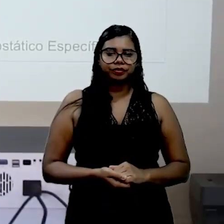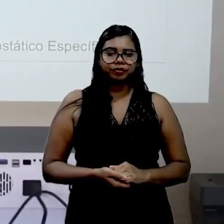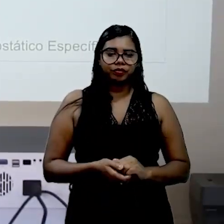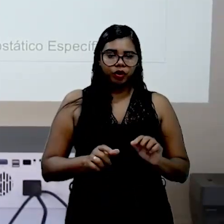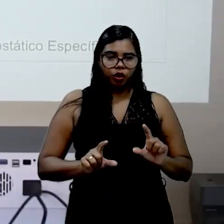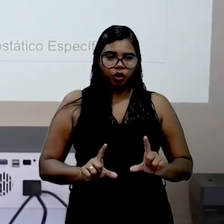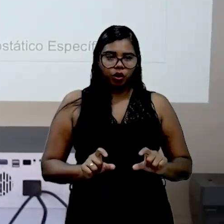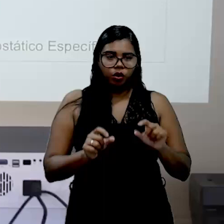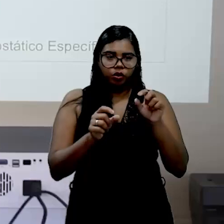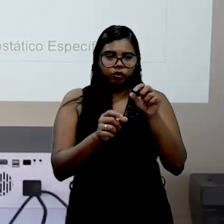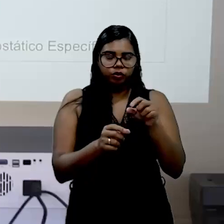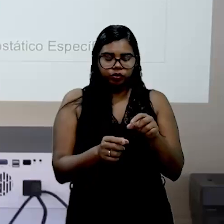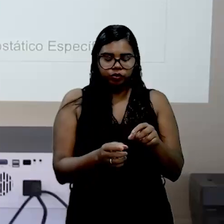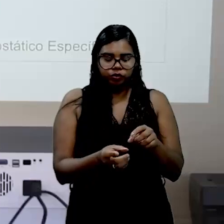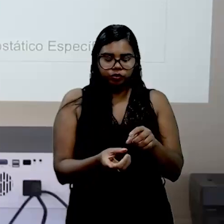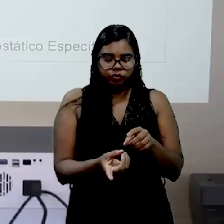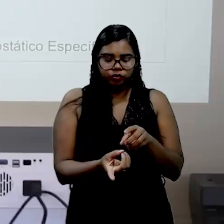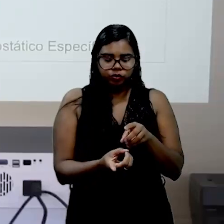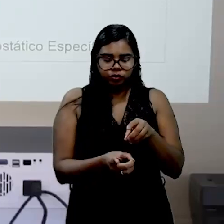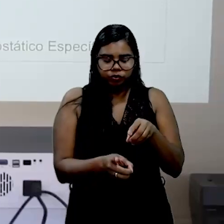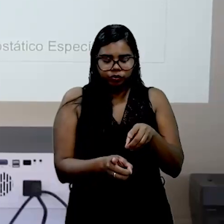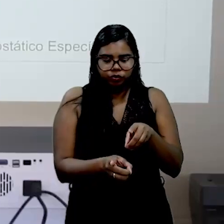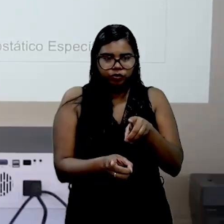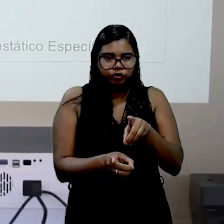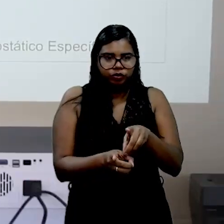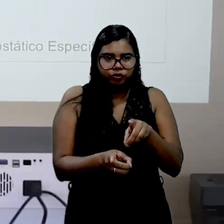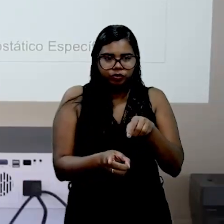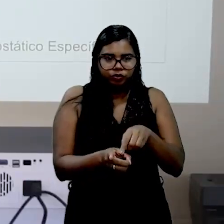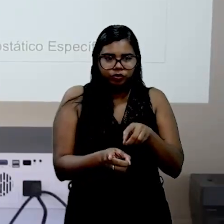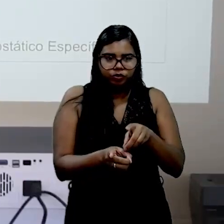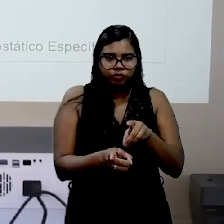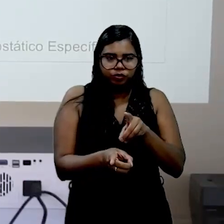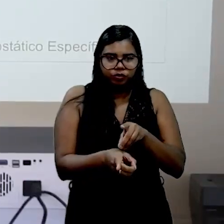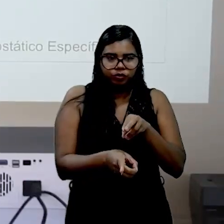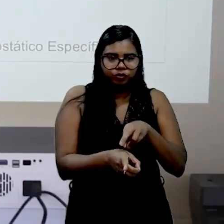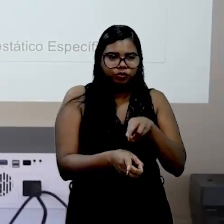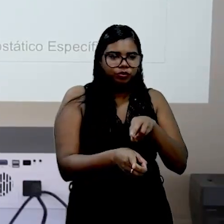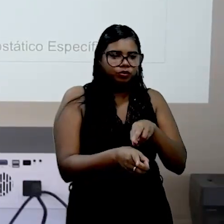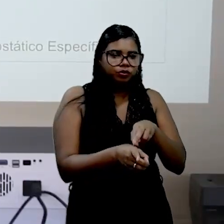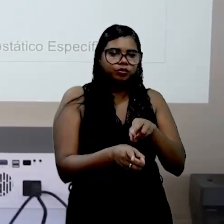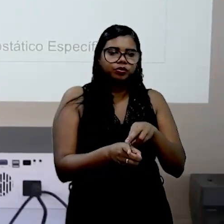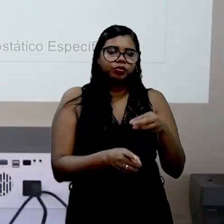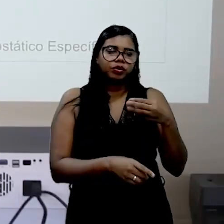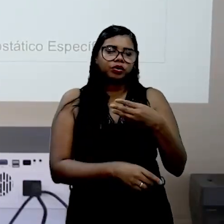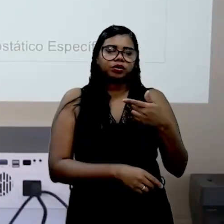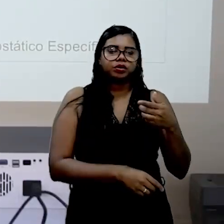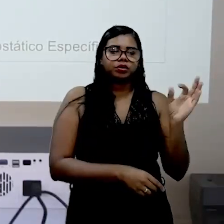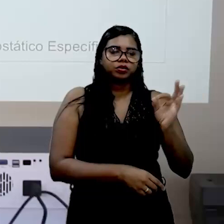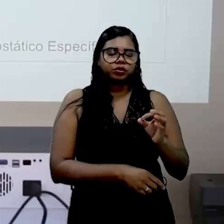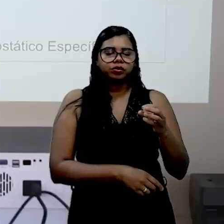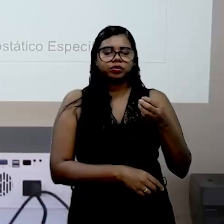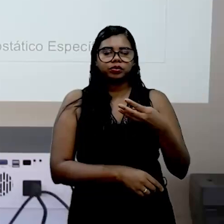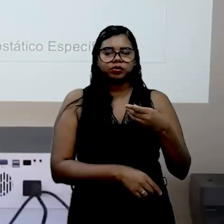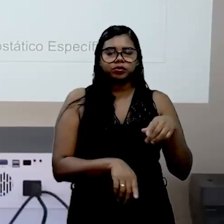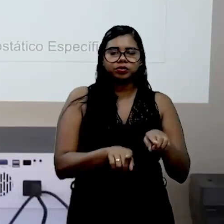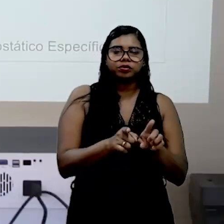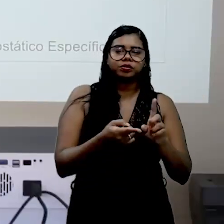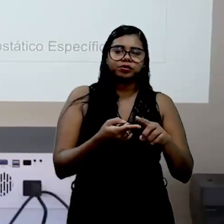próstata, eles são 33% hiper, 33% iso e 33% hipo. Ou